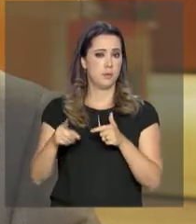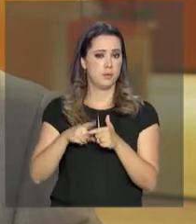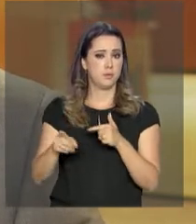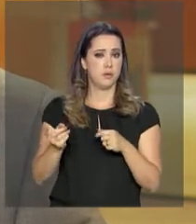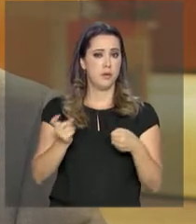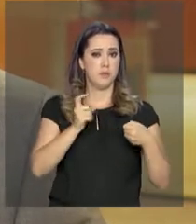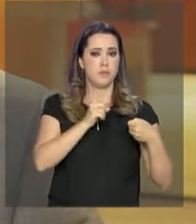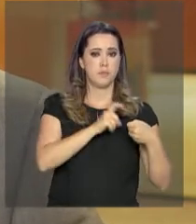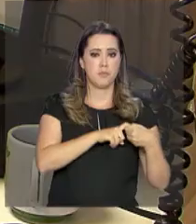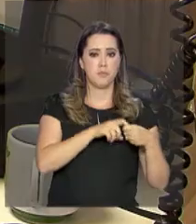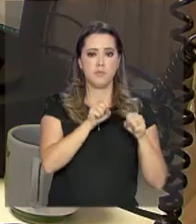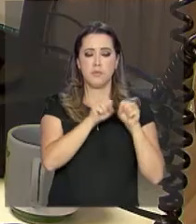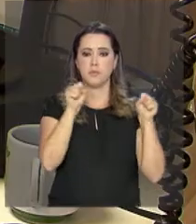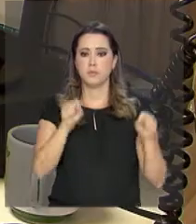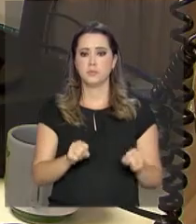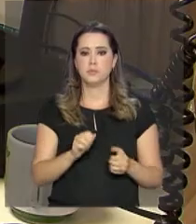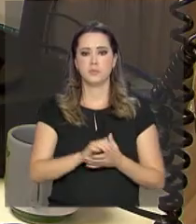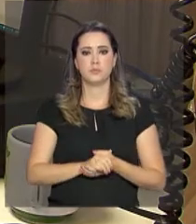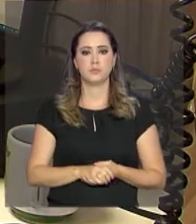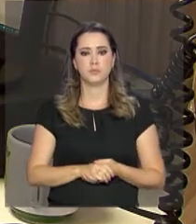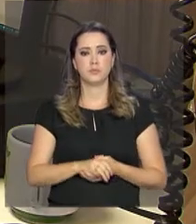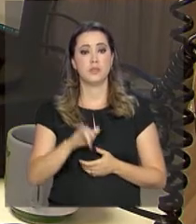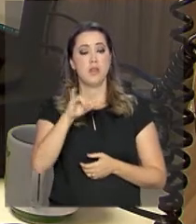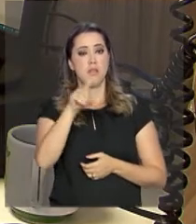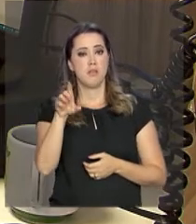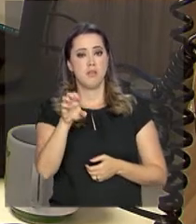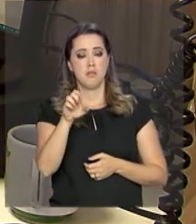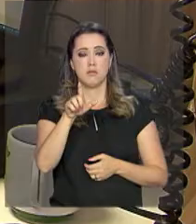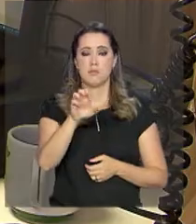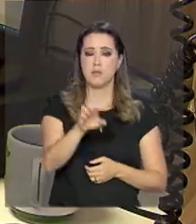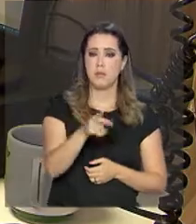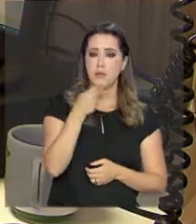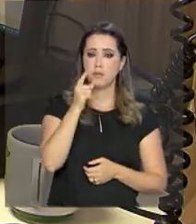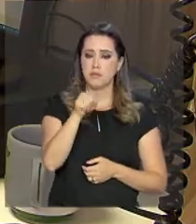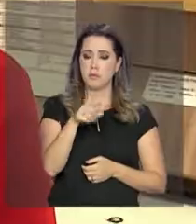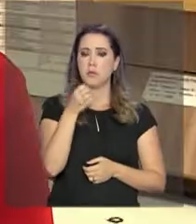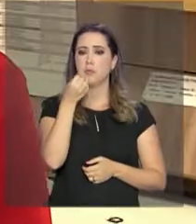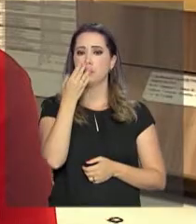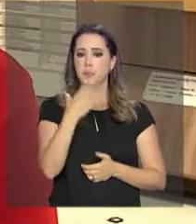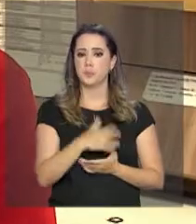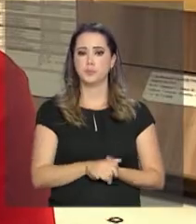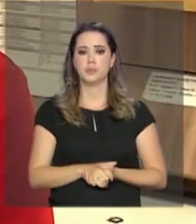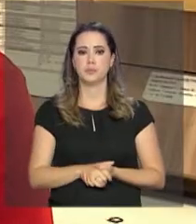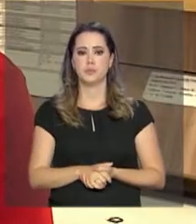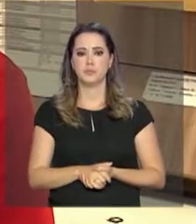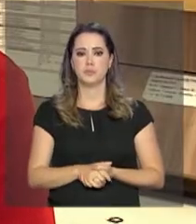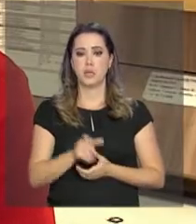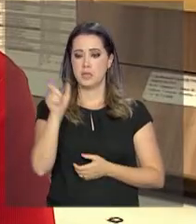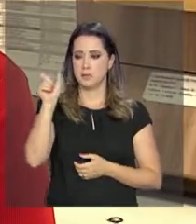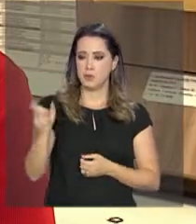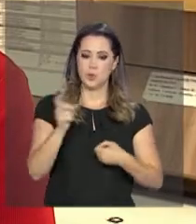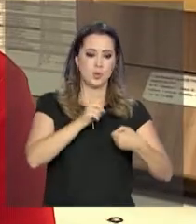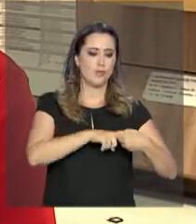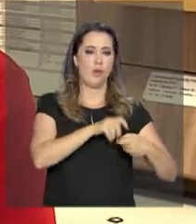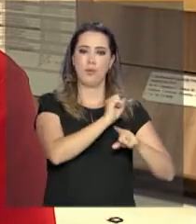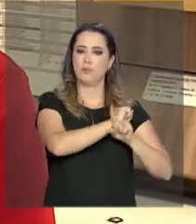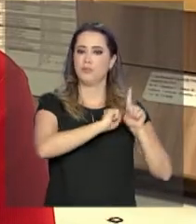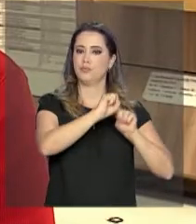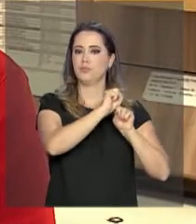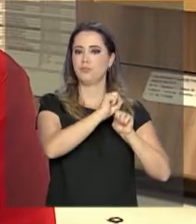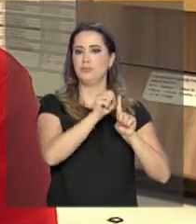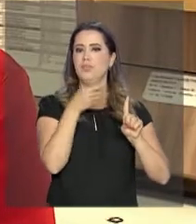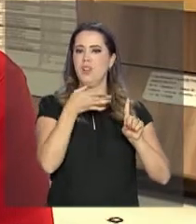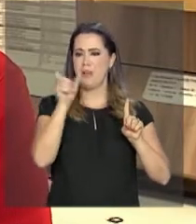regresso do sistema prisional para isabelle a iniciativa vale a pena elas vão voltar para a sociedade é